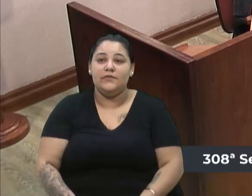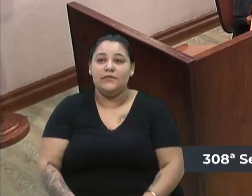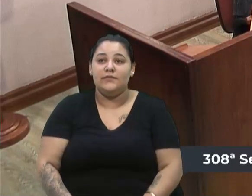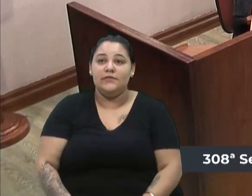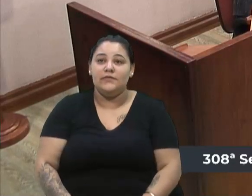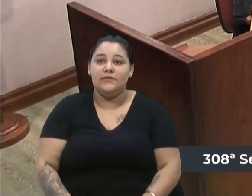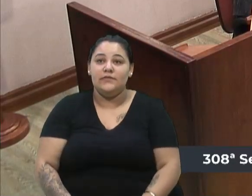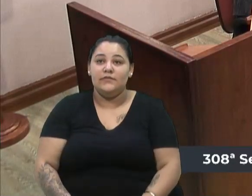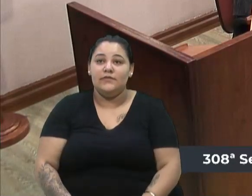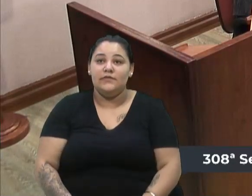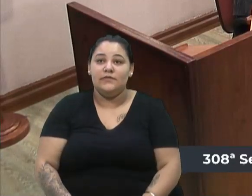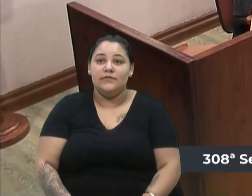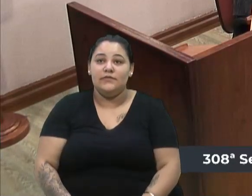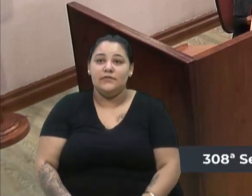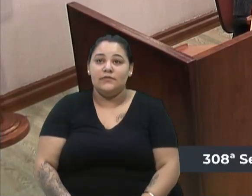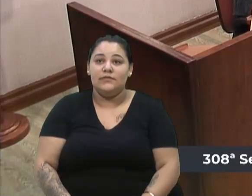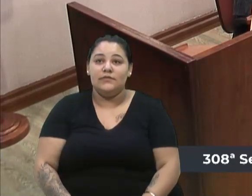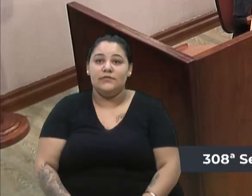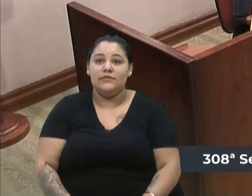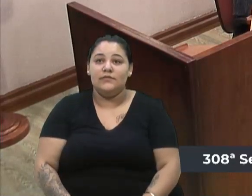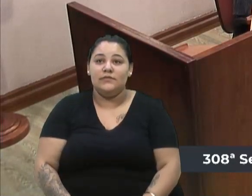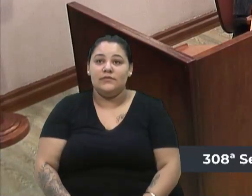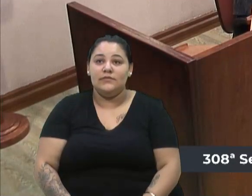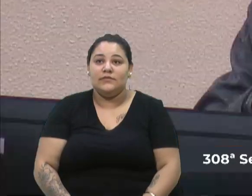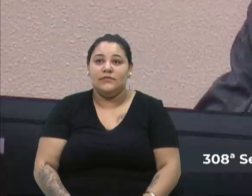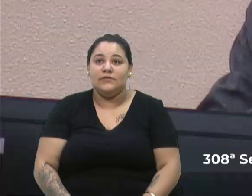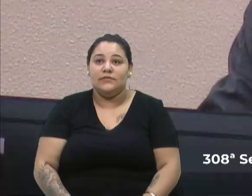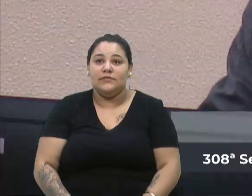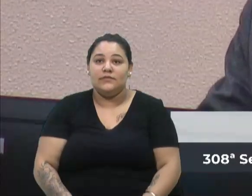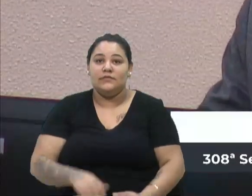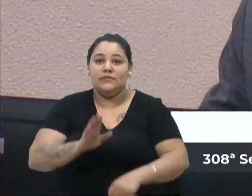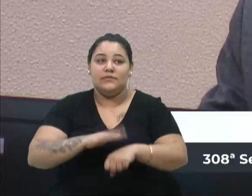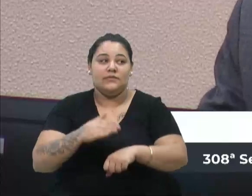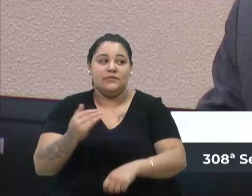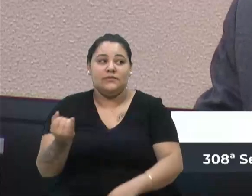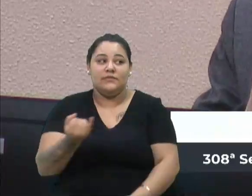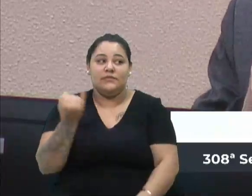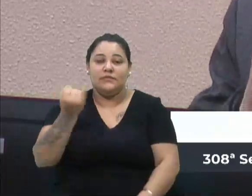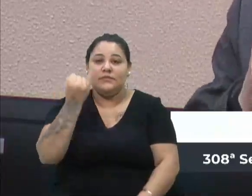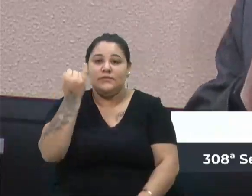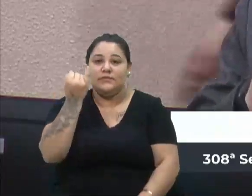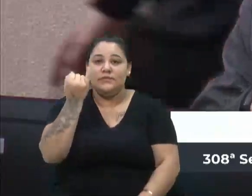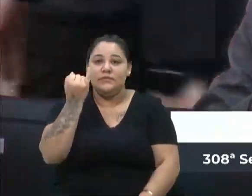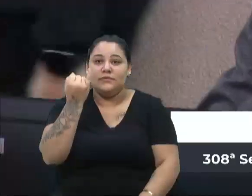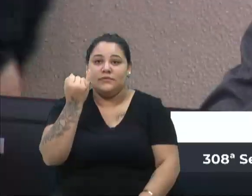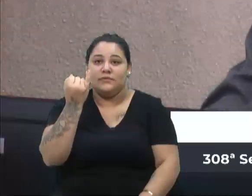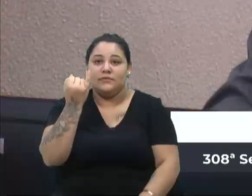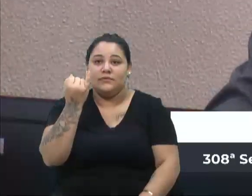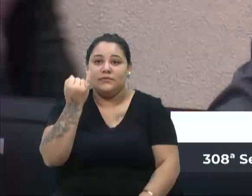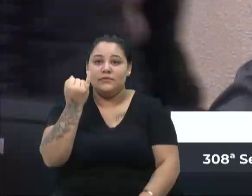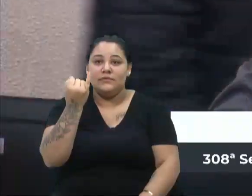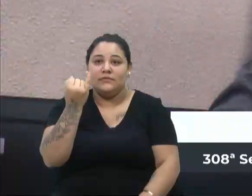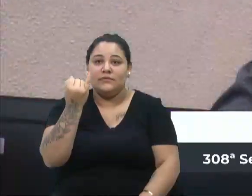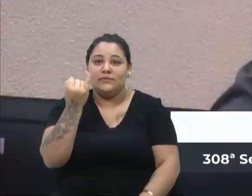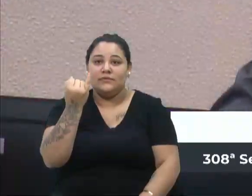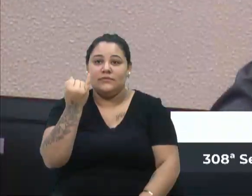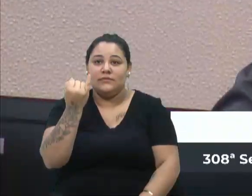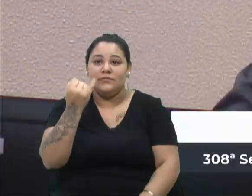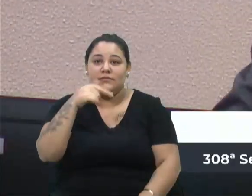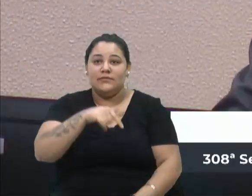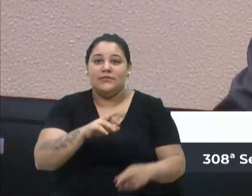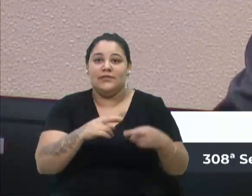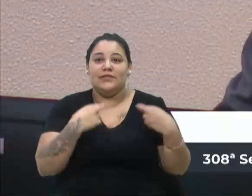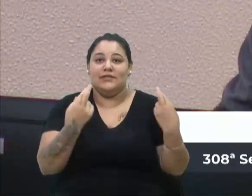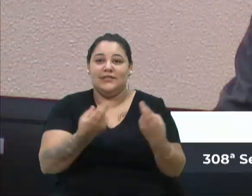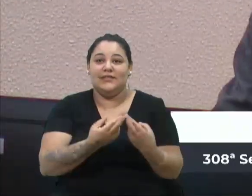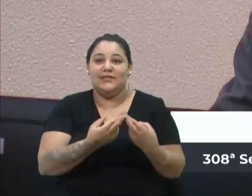vereadora Gladys importante a senhora convidar e anunciar essa reunião